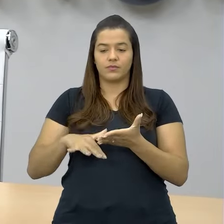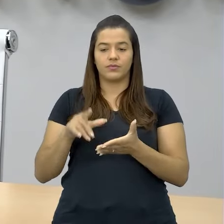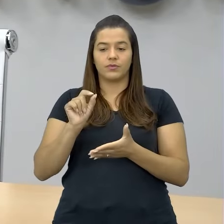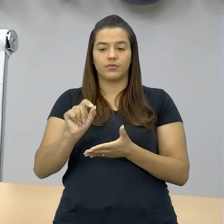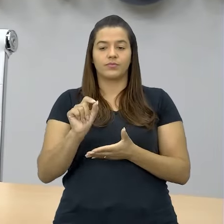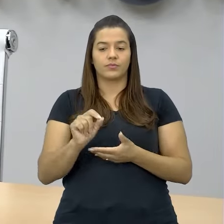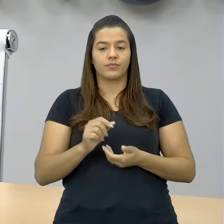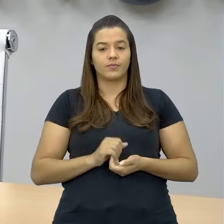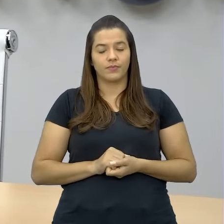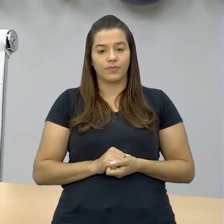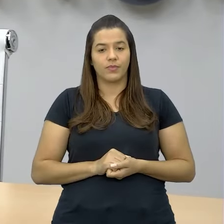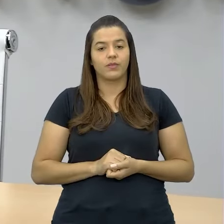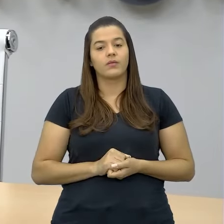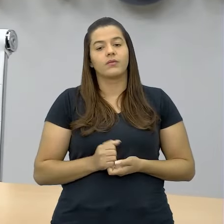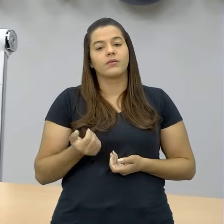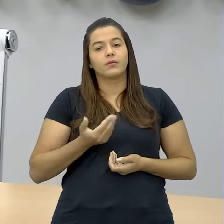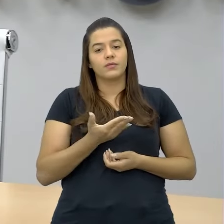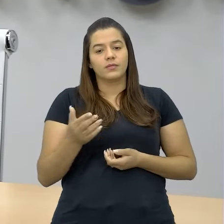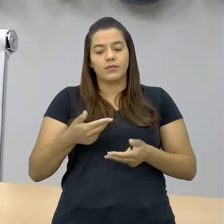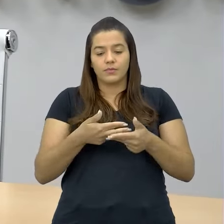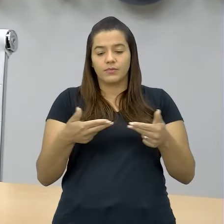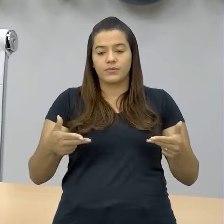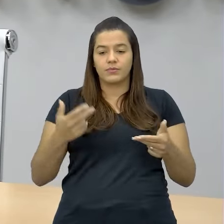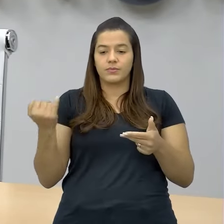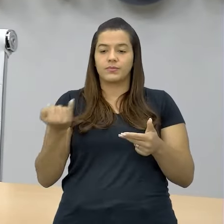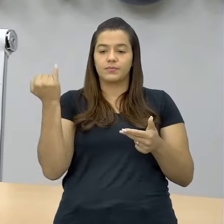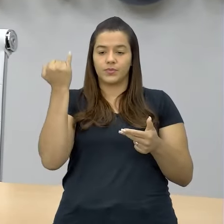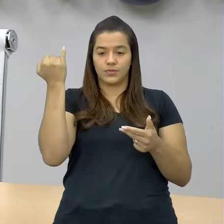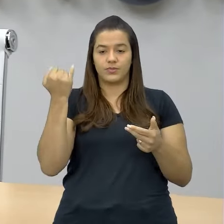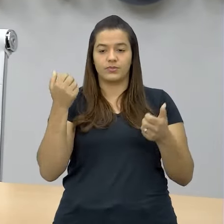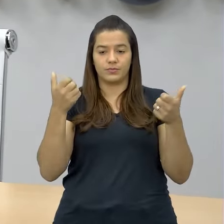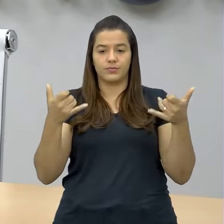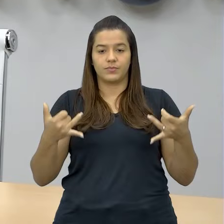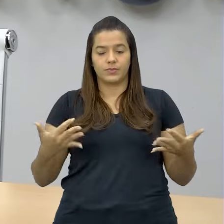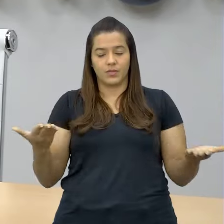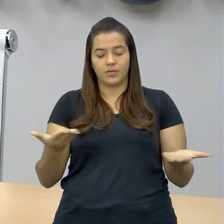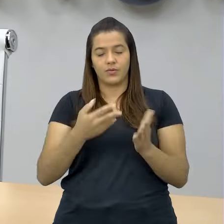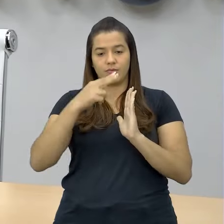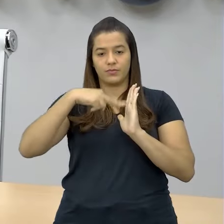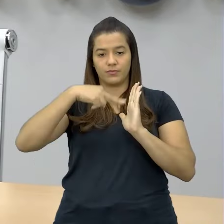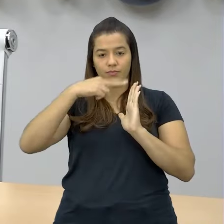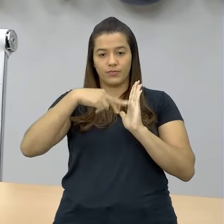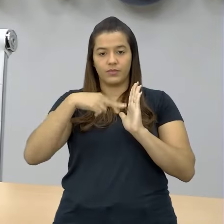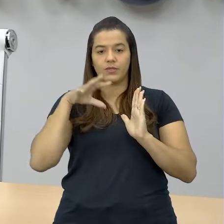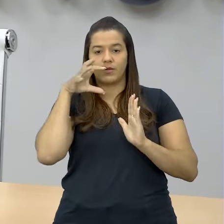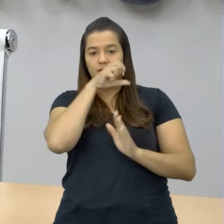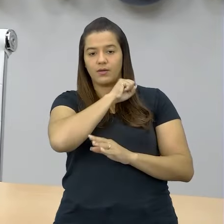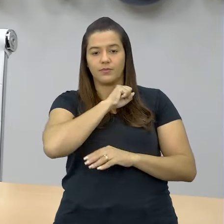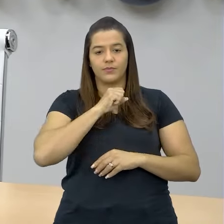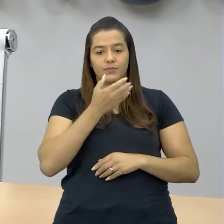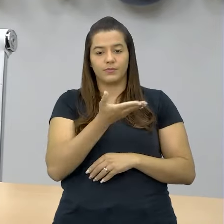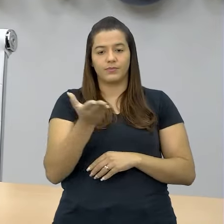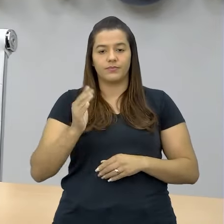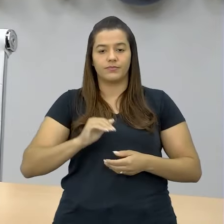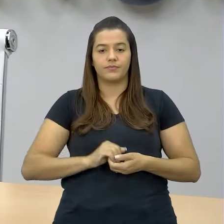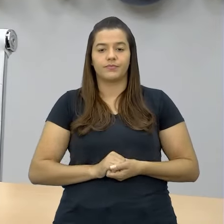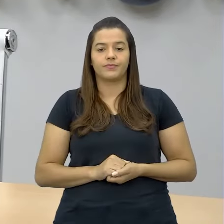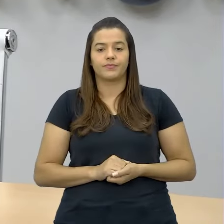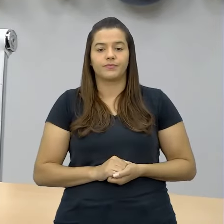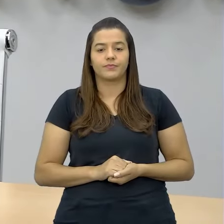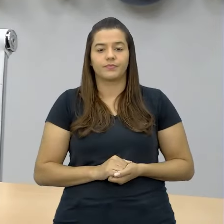gente tem aí uma parte bastante interessante. Vou fazer uma leitura aí para vocês, uma breve leitura.